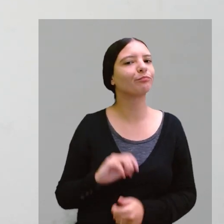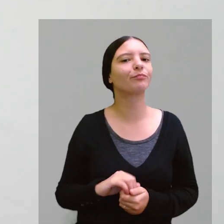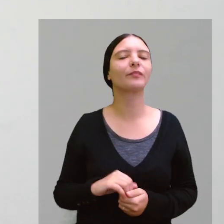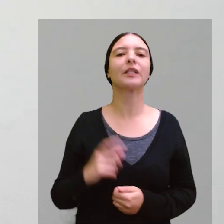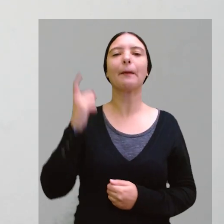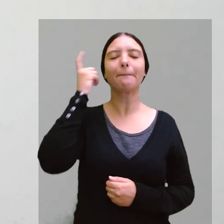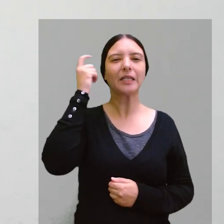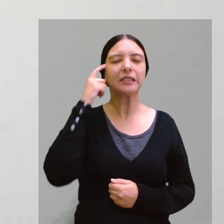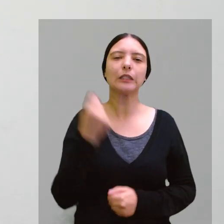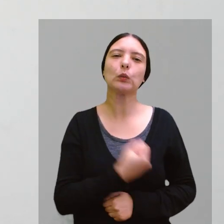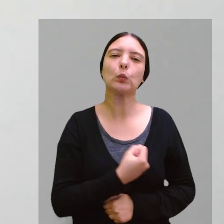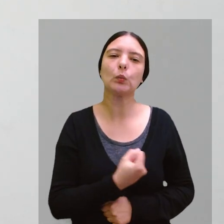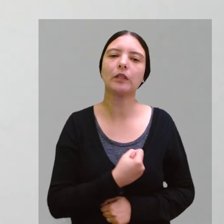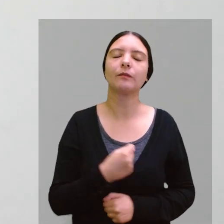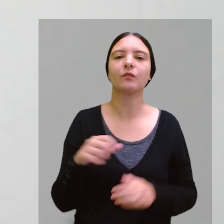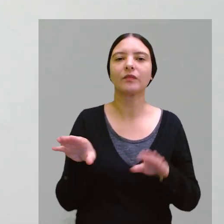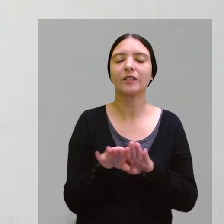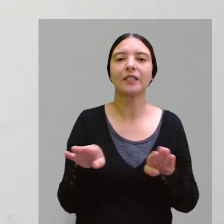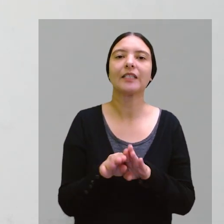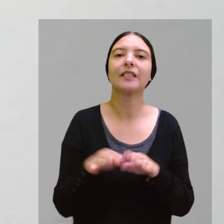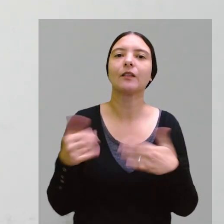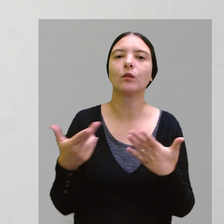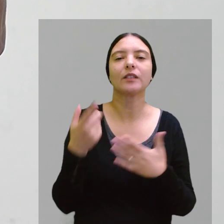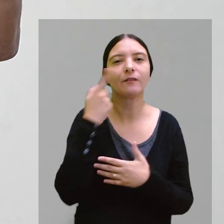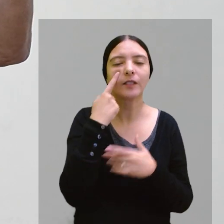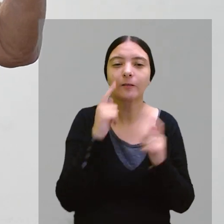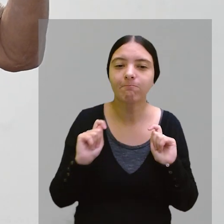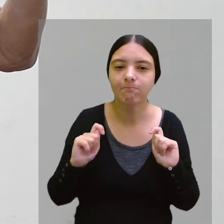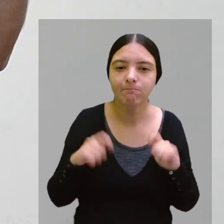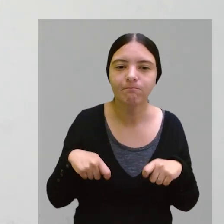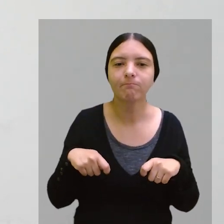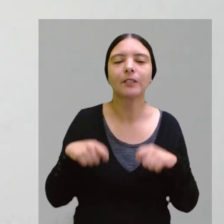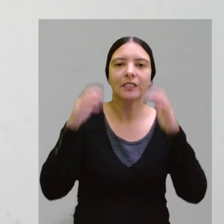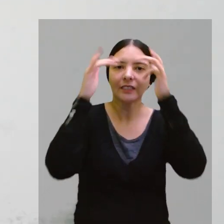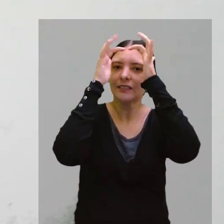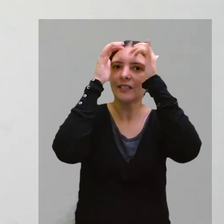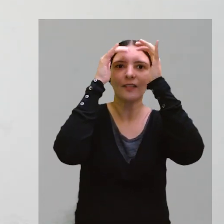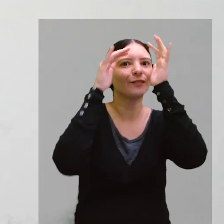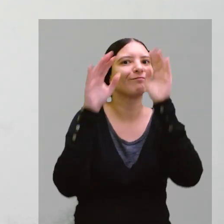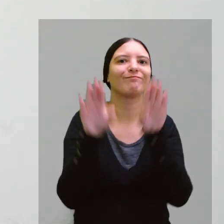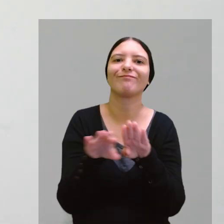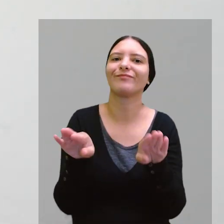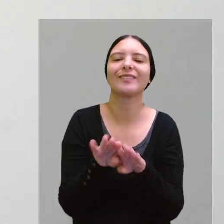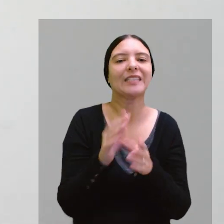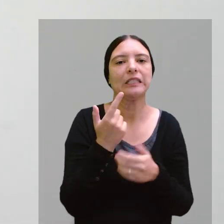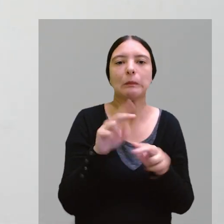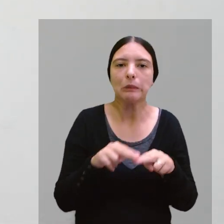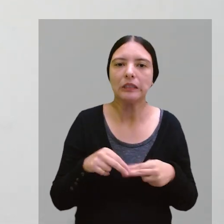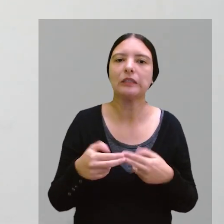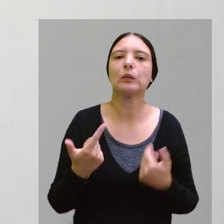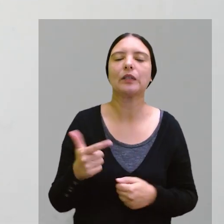Pensa bem o número de ligações que tem. Então, vocês veem a capacidade que tem o cérebro da gente, não existe, por isso não